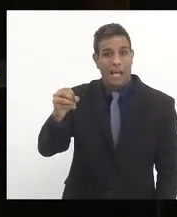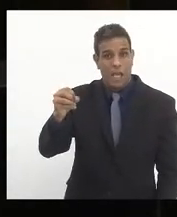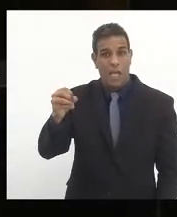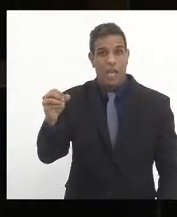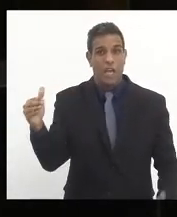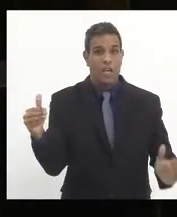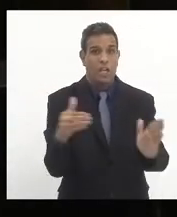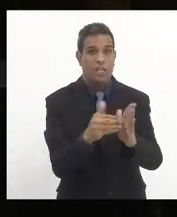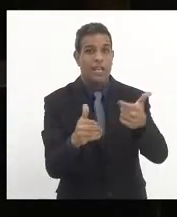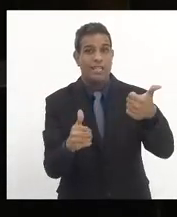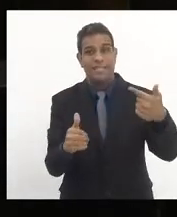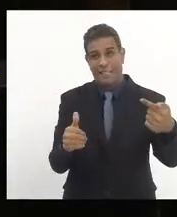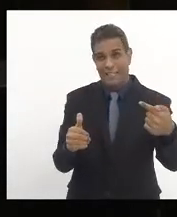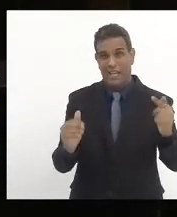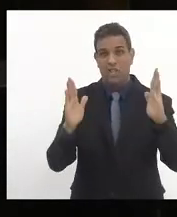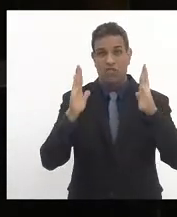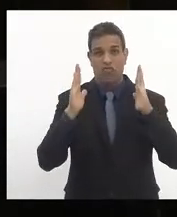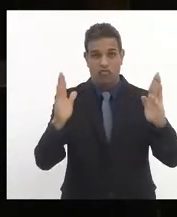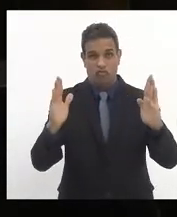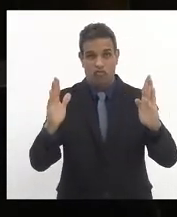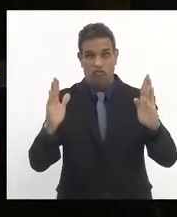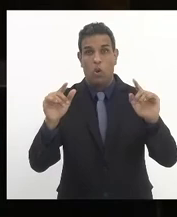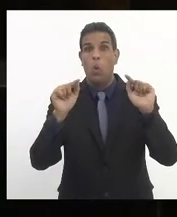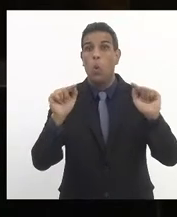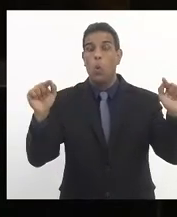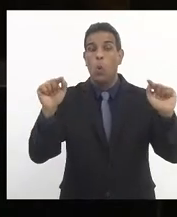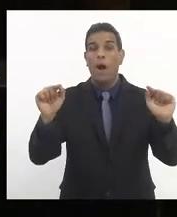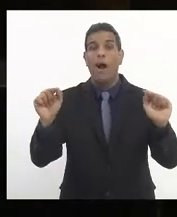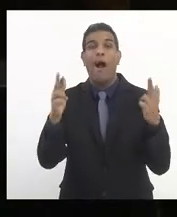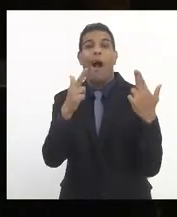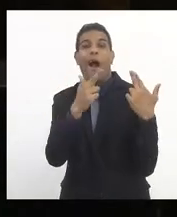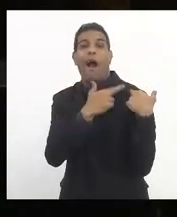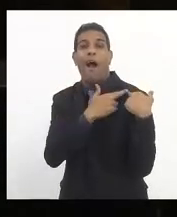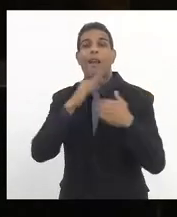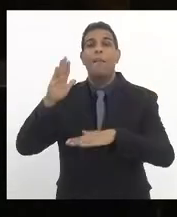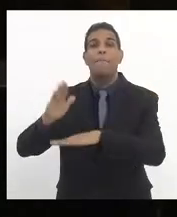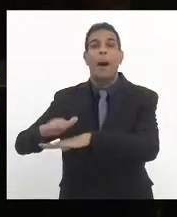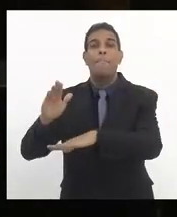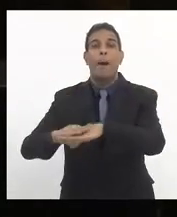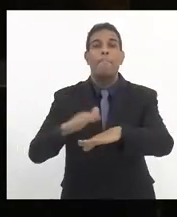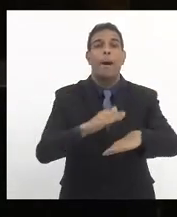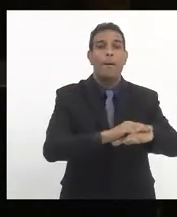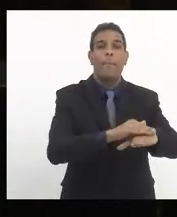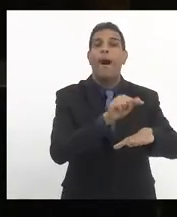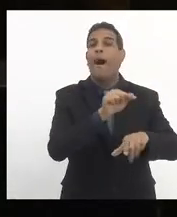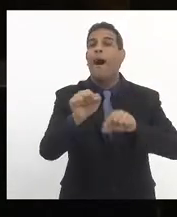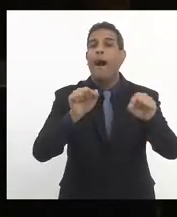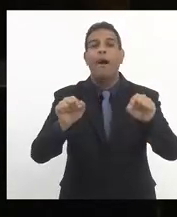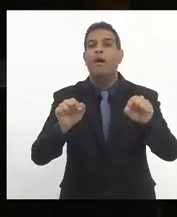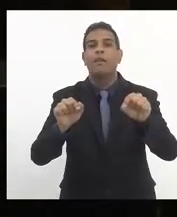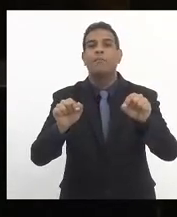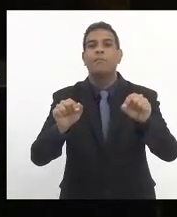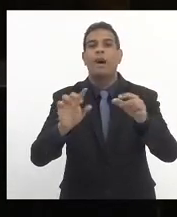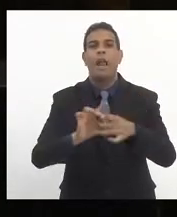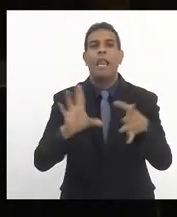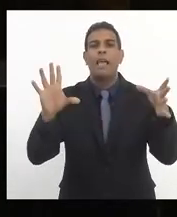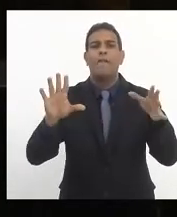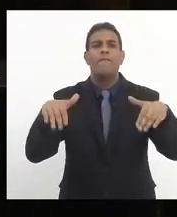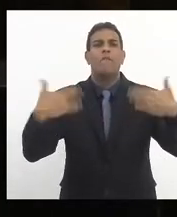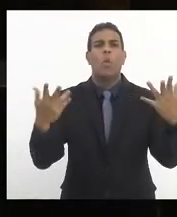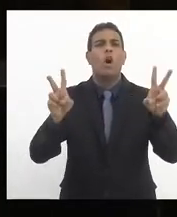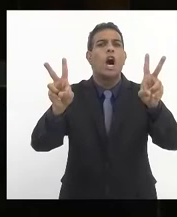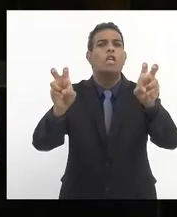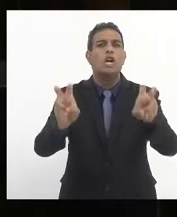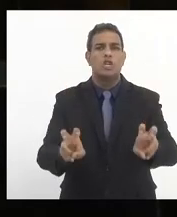os 17, elas são responsáveis para tomar decisões as mais